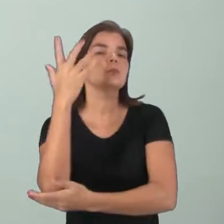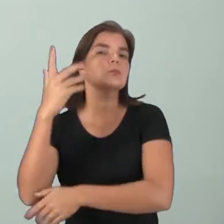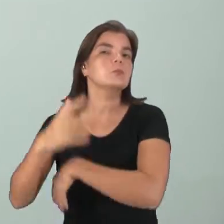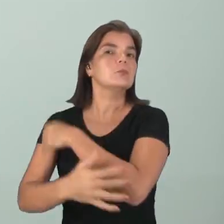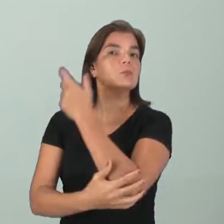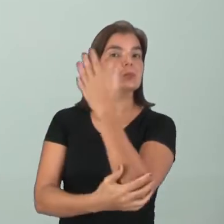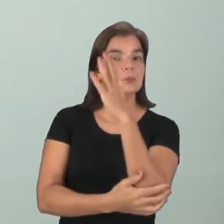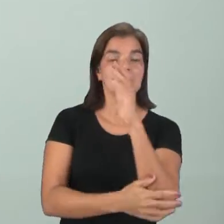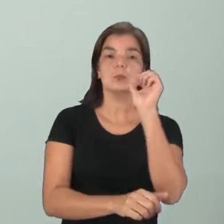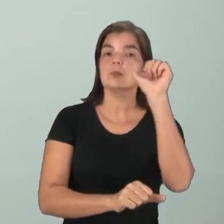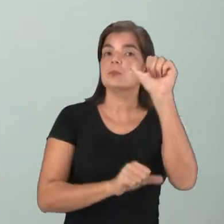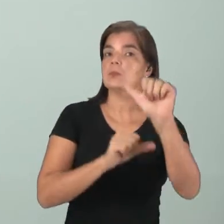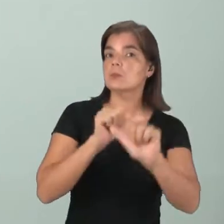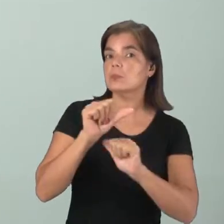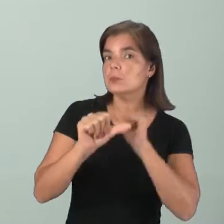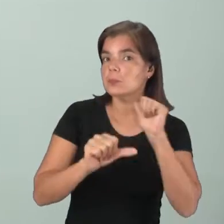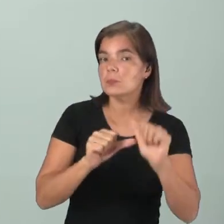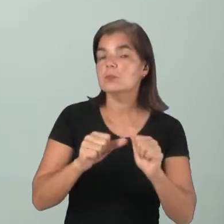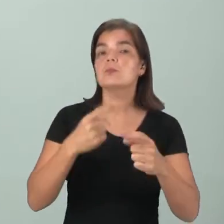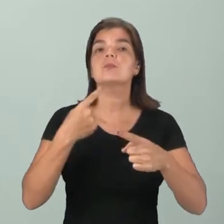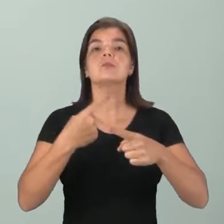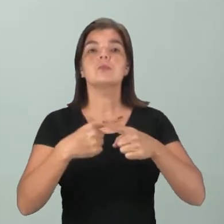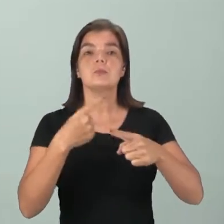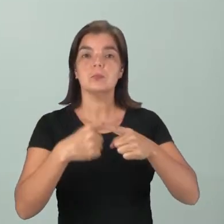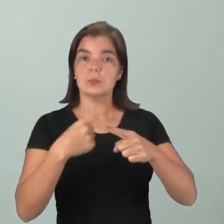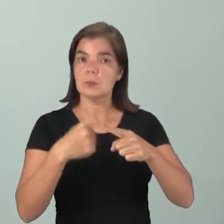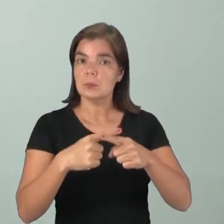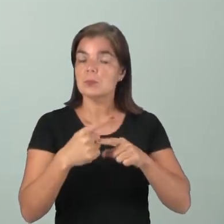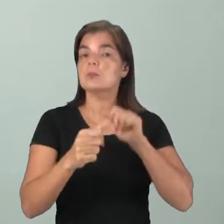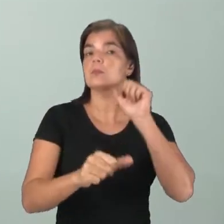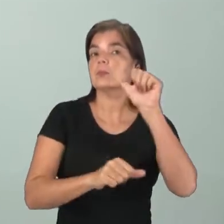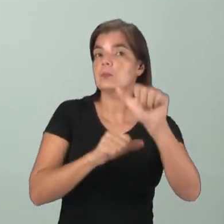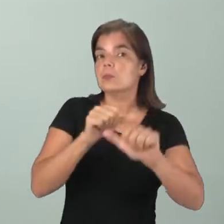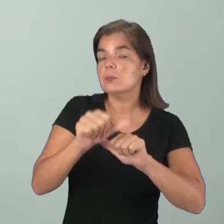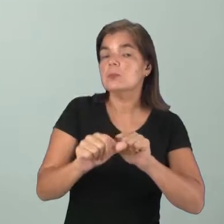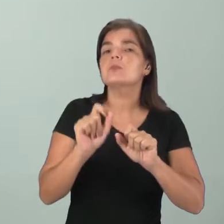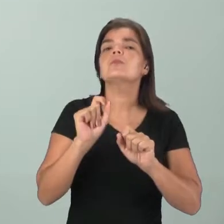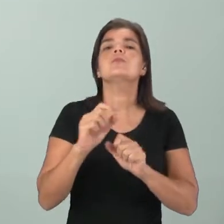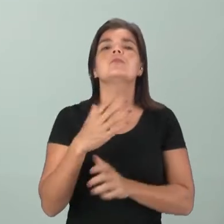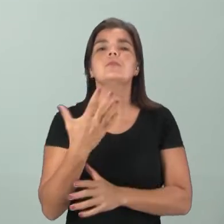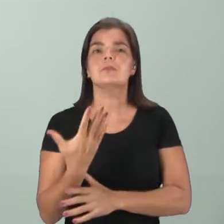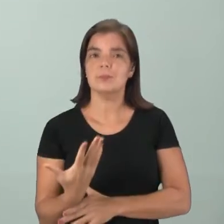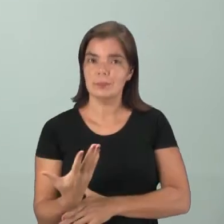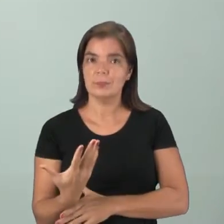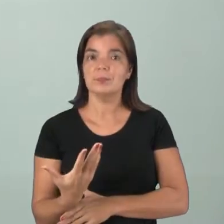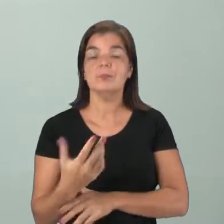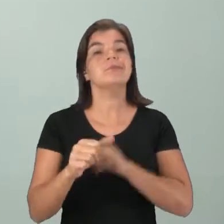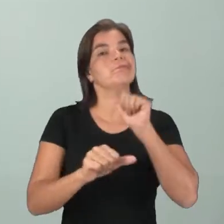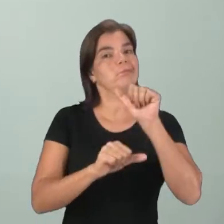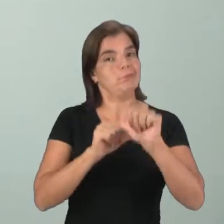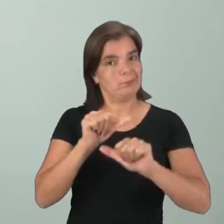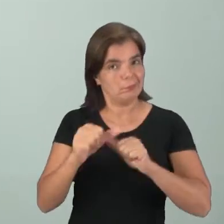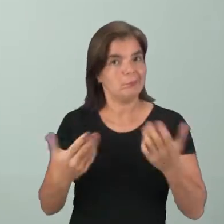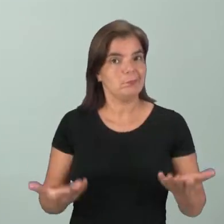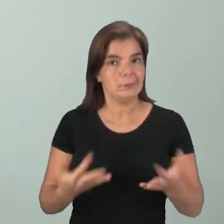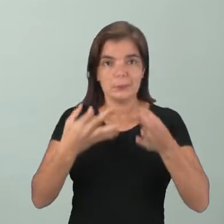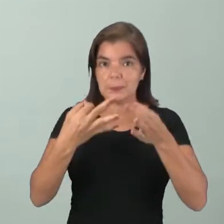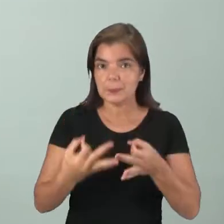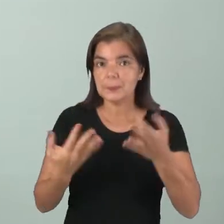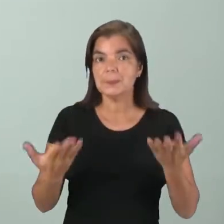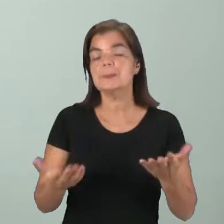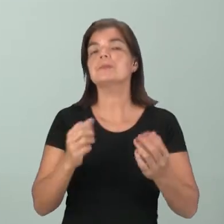que a paisagem, de que a natureza são transformadas, do porquê que elas são transformadas e o que acontece quando